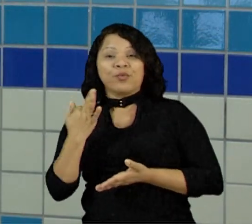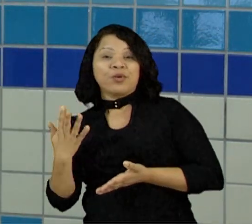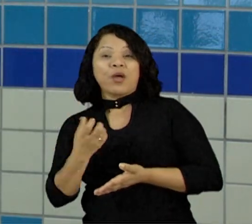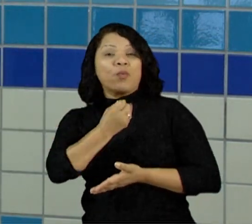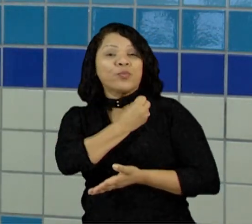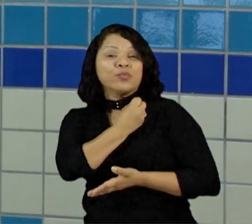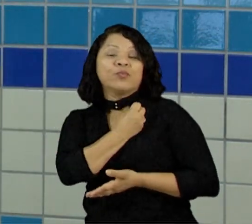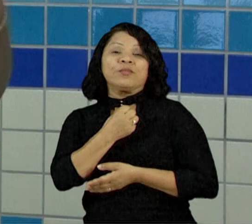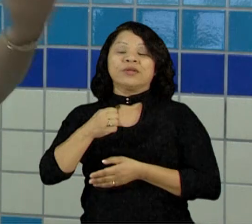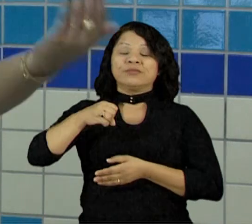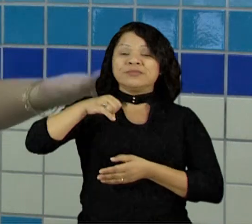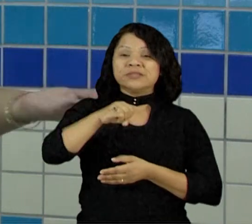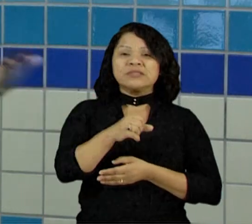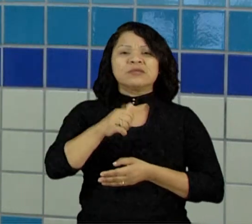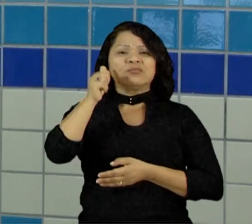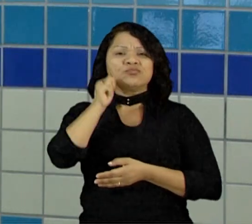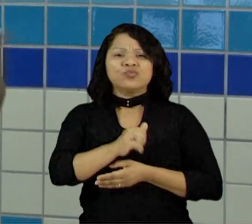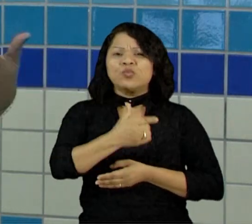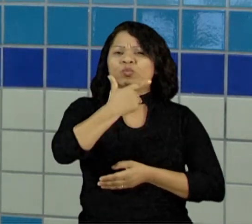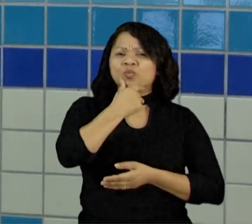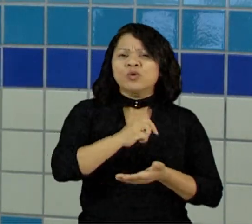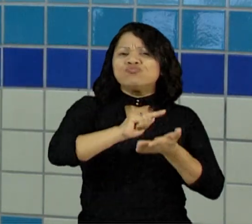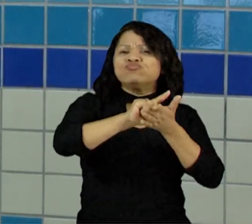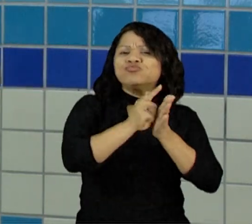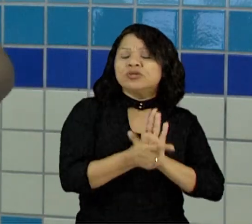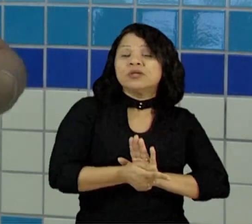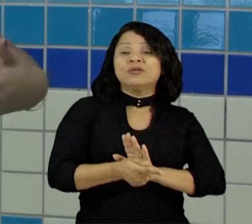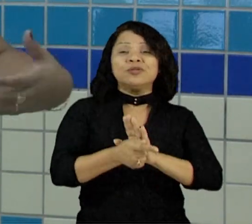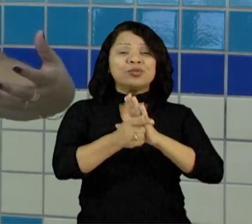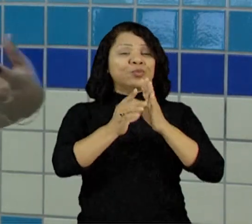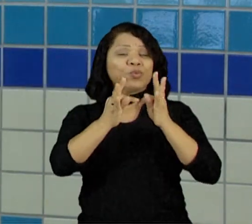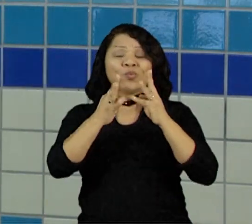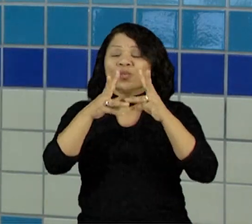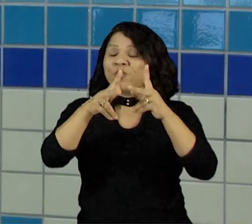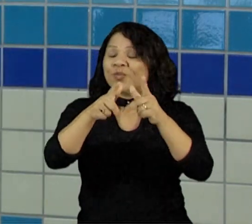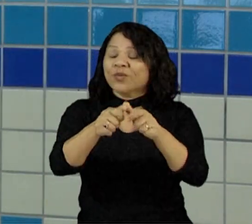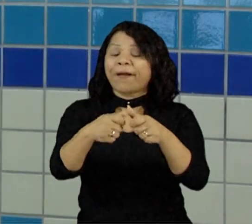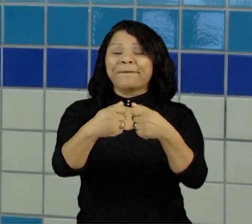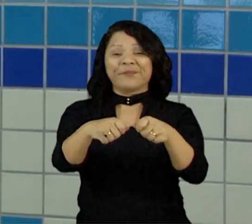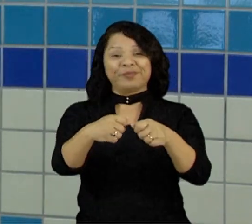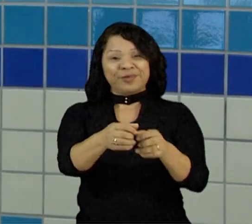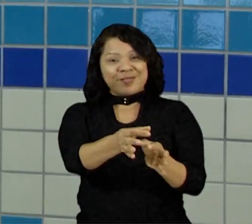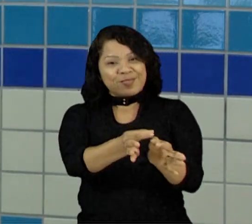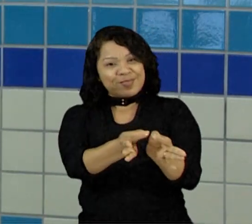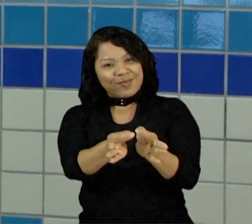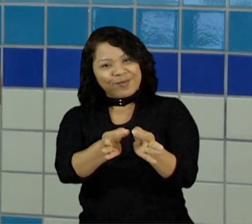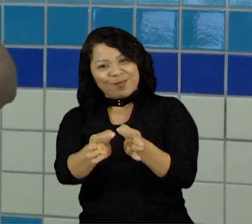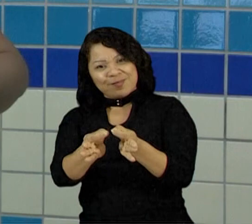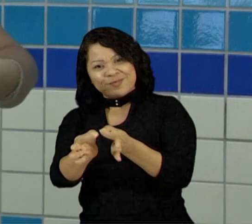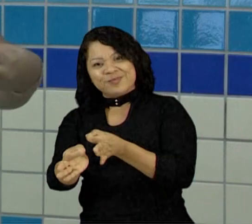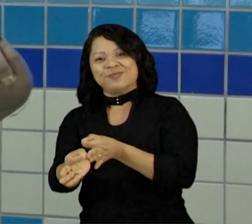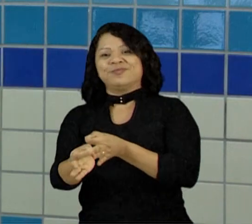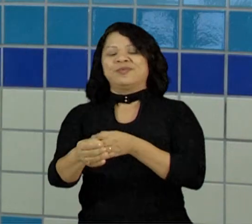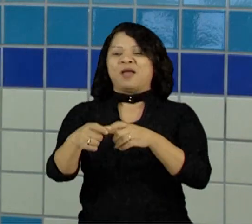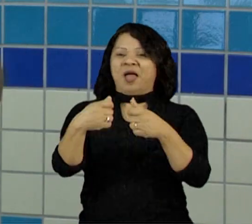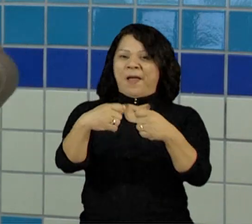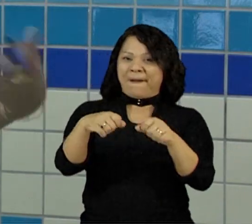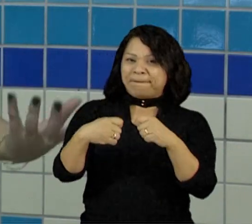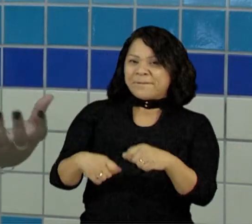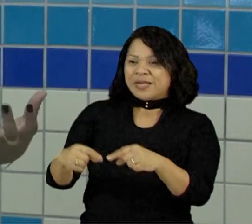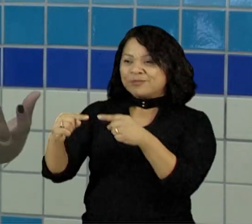está no feminino, no masculino, o gênero. Então, tudo isso precisa estar organizado, eles precisam estar concordando